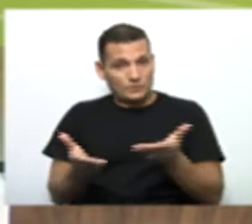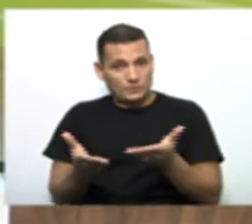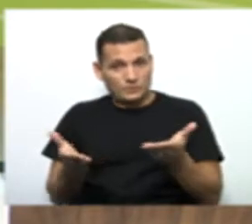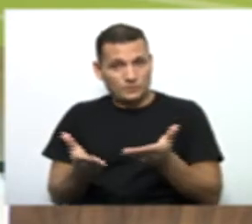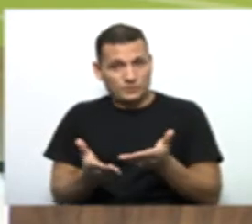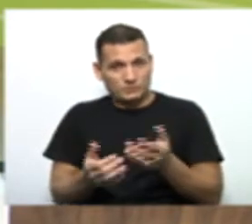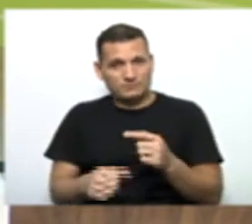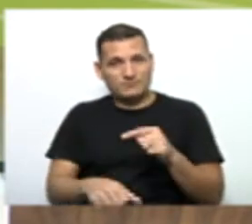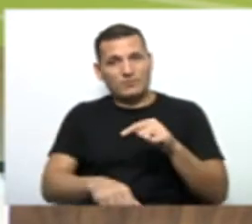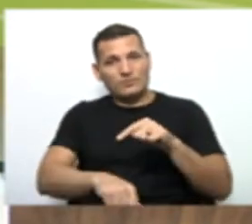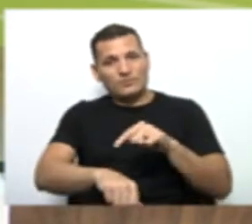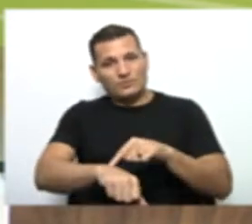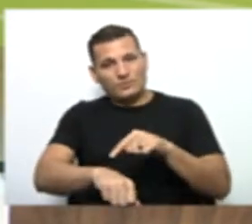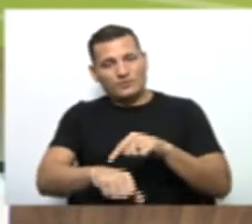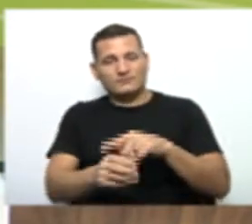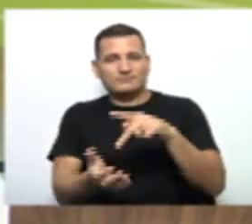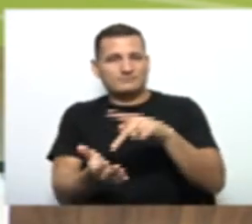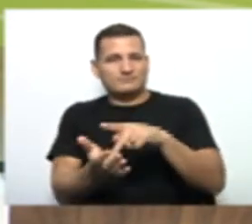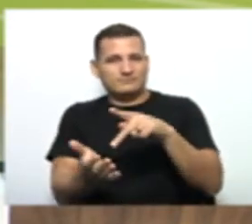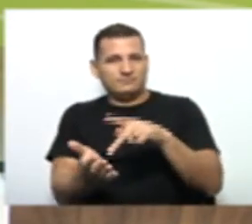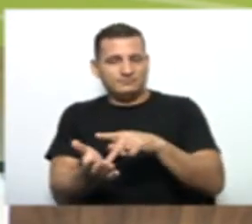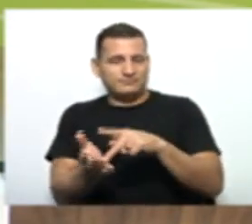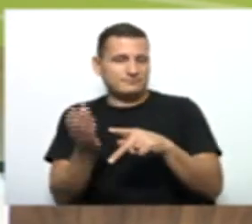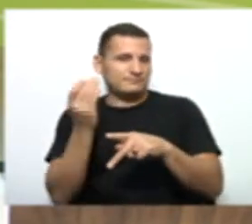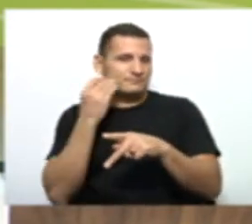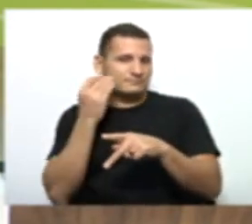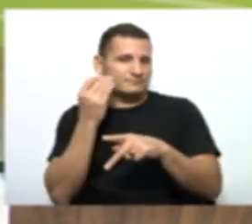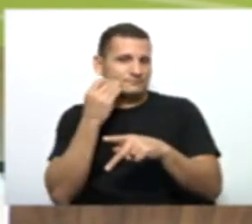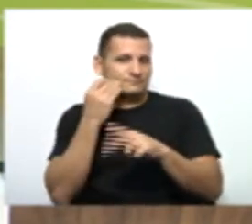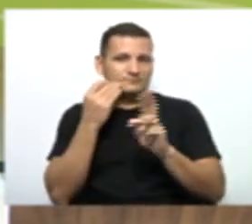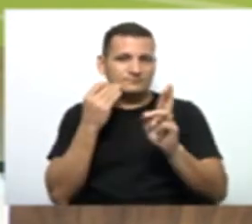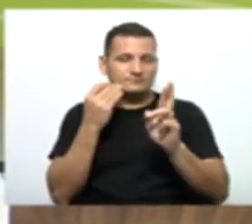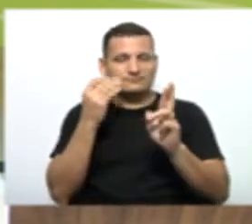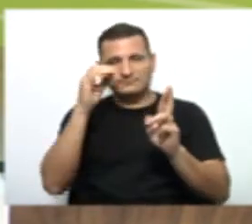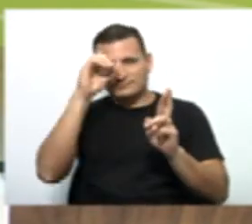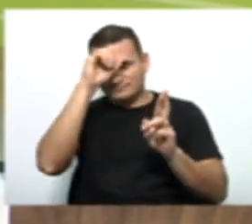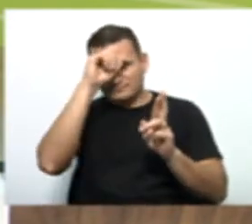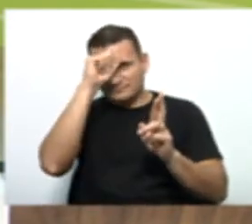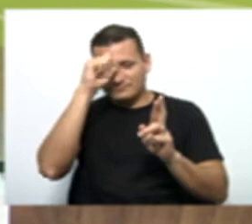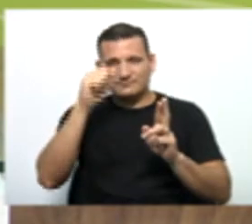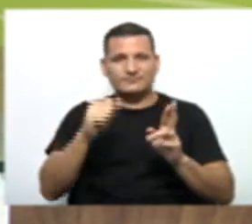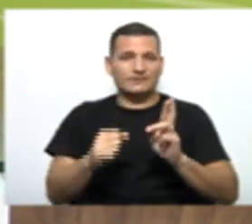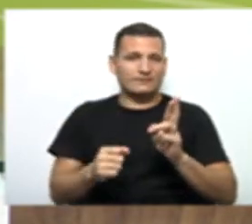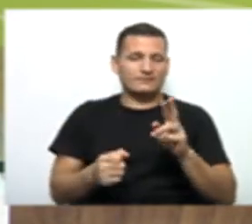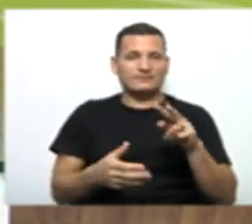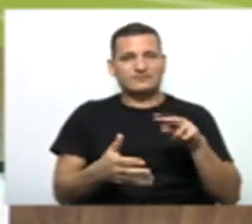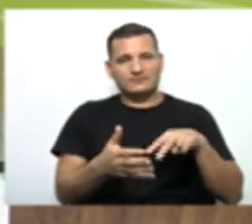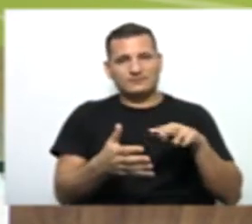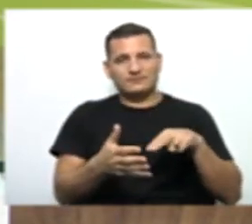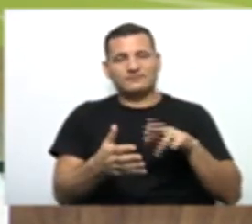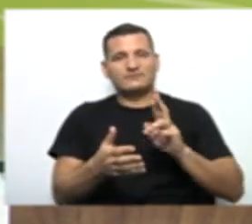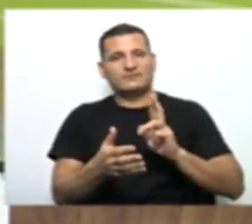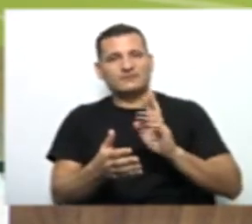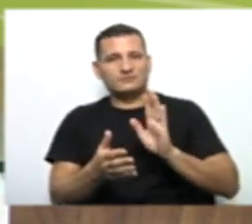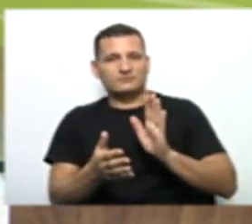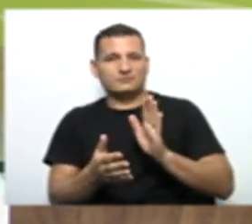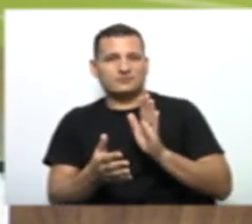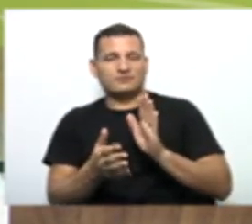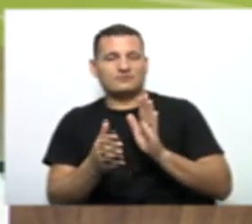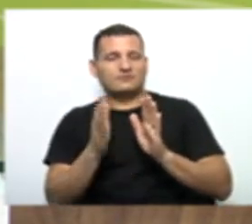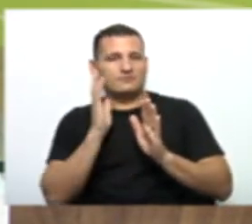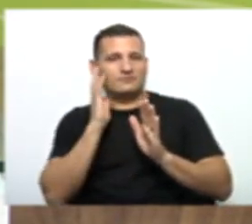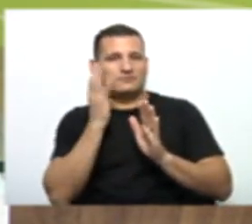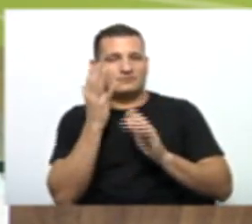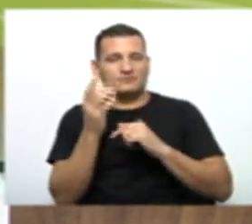hora da gente verificar quem aprendeu, quem leu, quem tirou as dúvidas. Ainda tem aqui esse momento para tirar